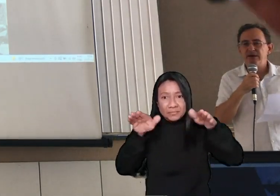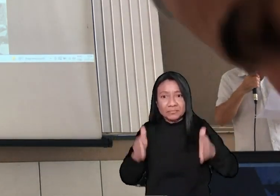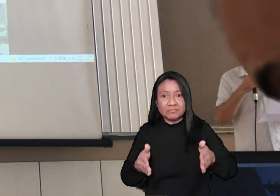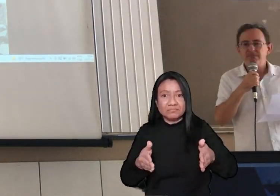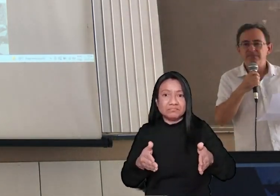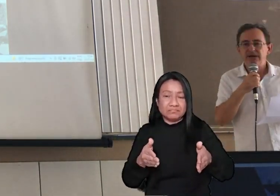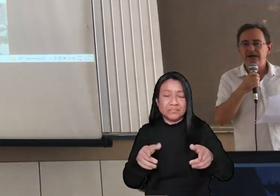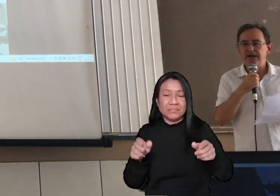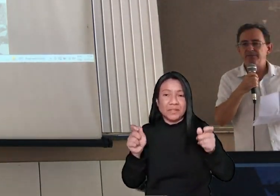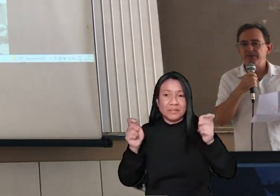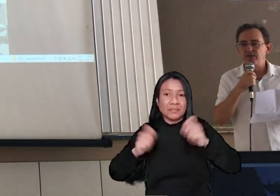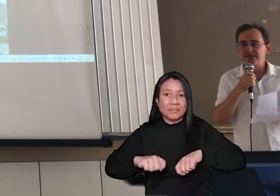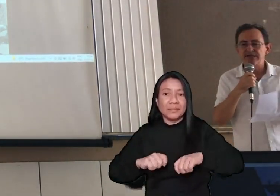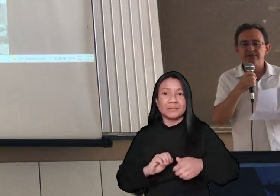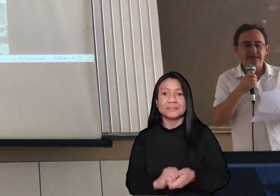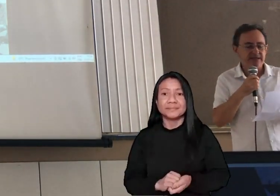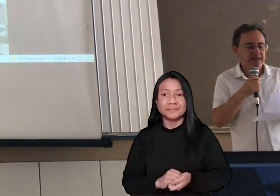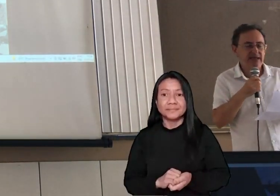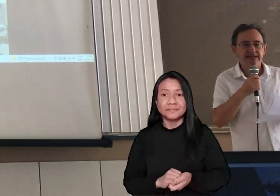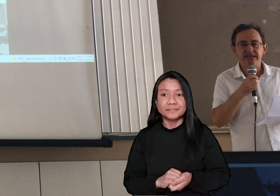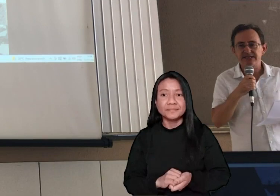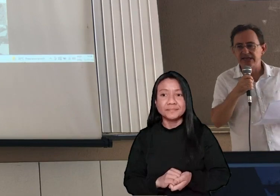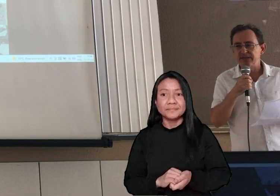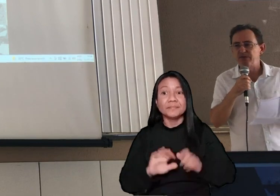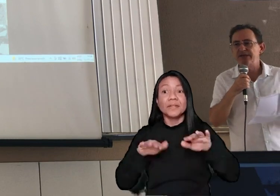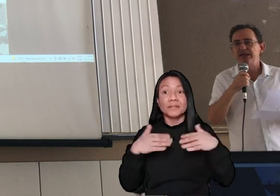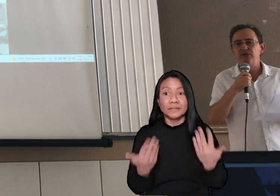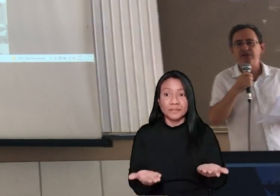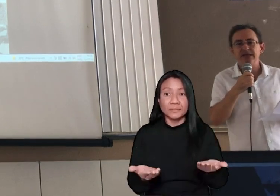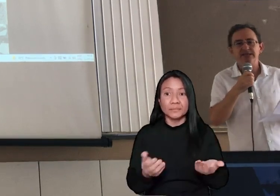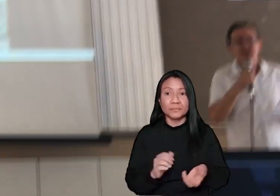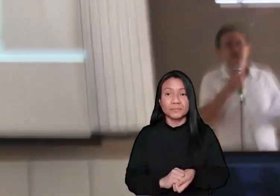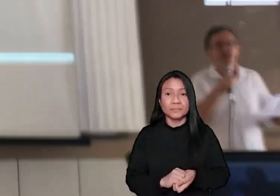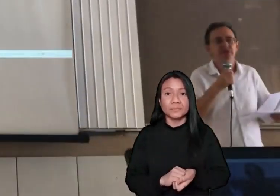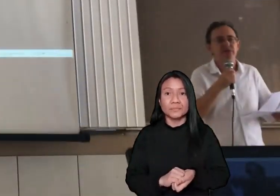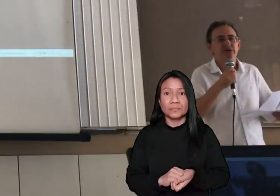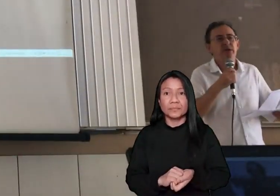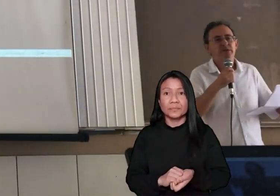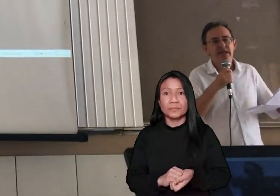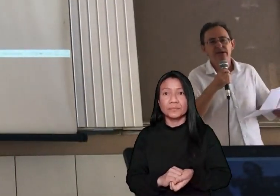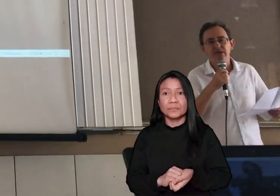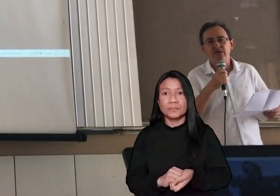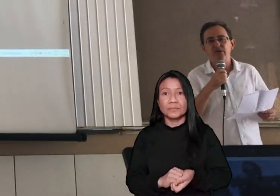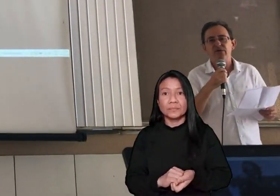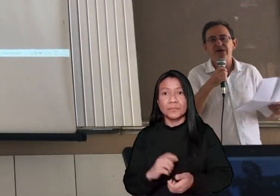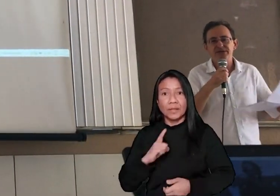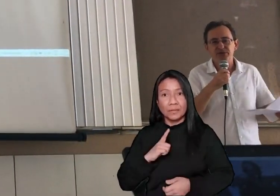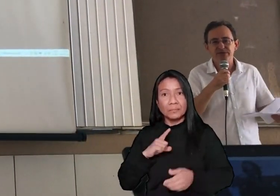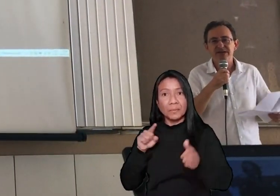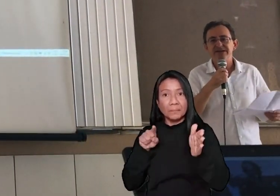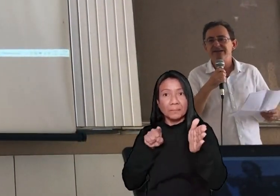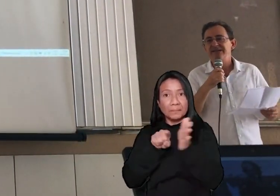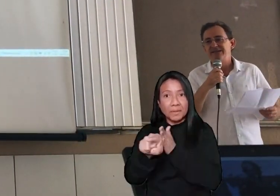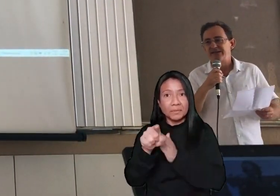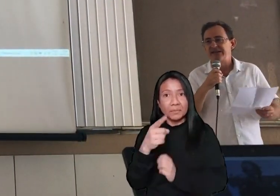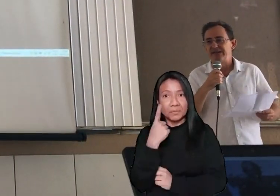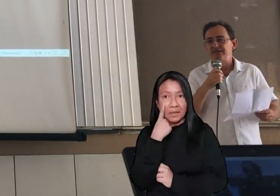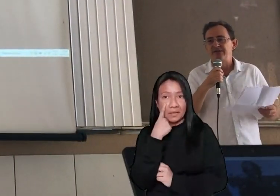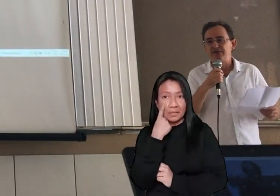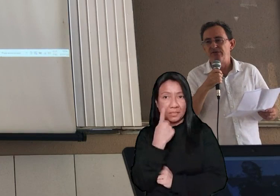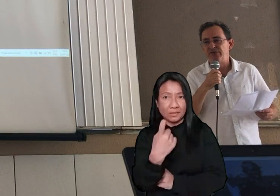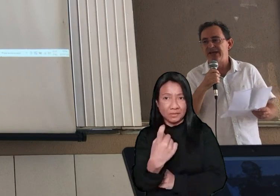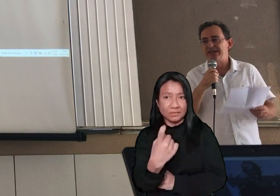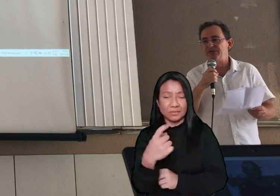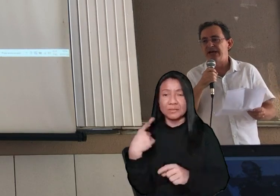Então, uma pergunta também que é interessante: por que o Frei se tornou, por que o Anton, né,